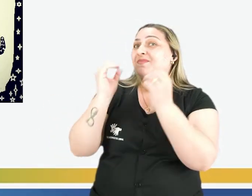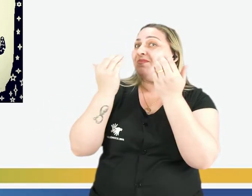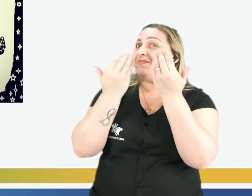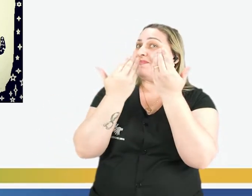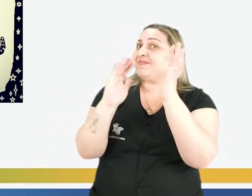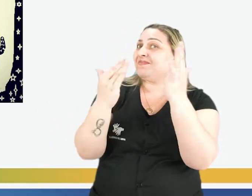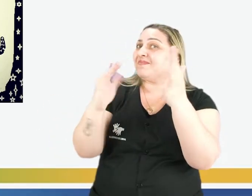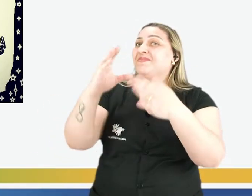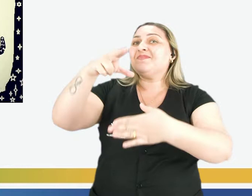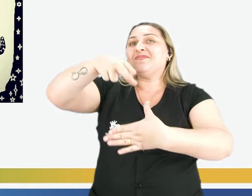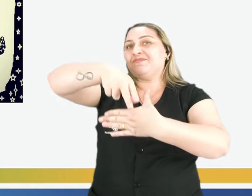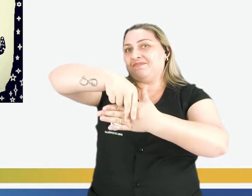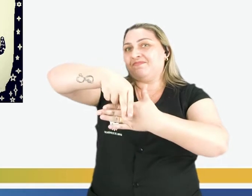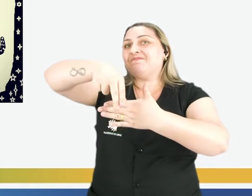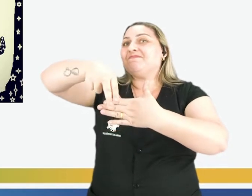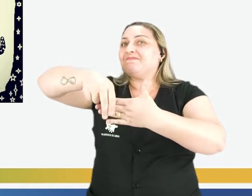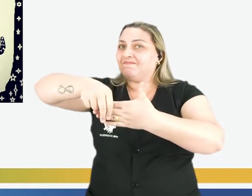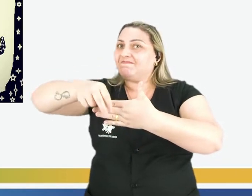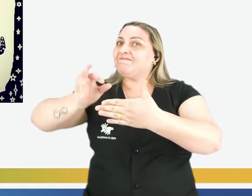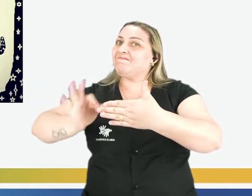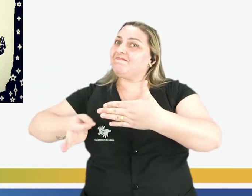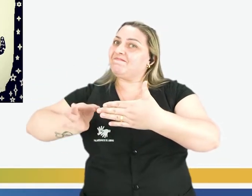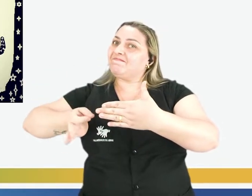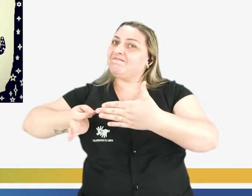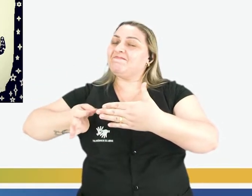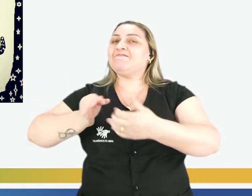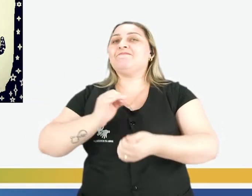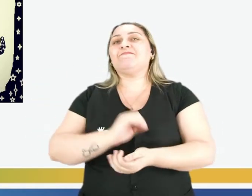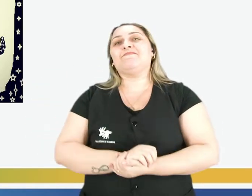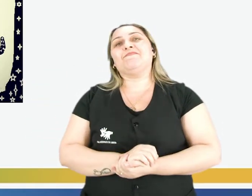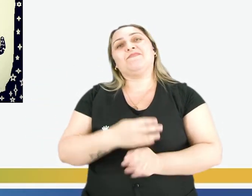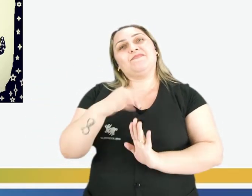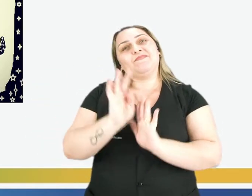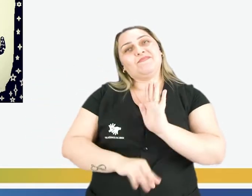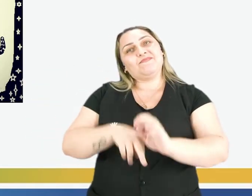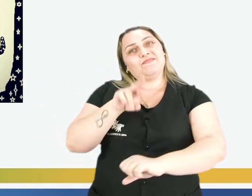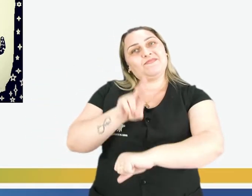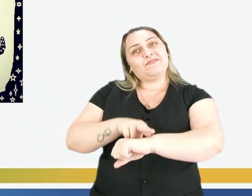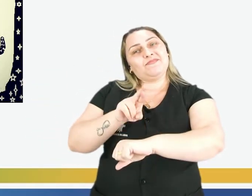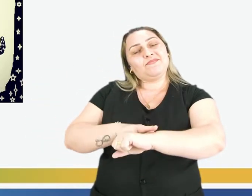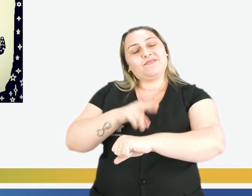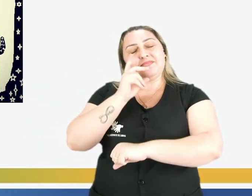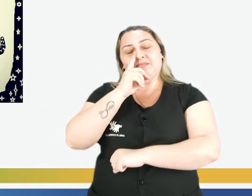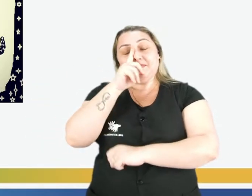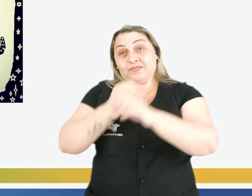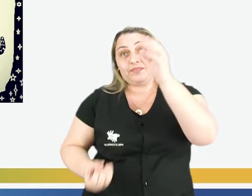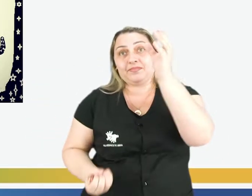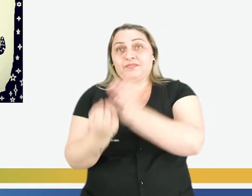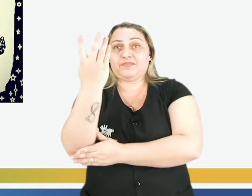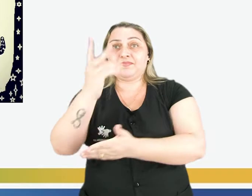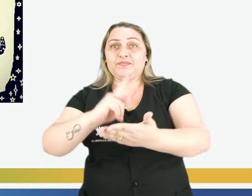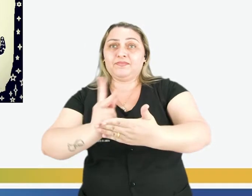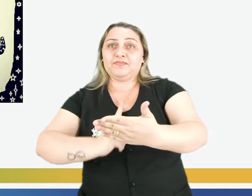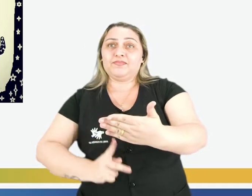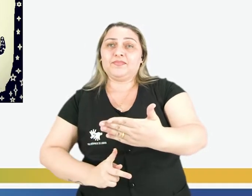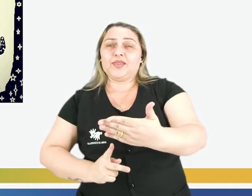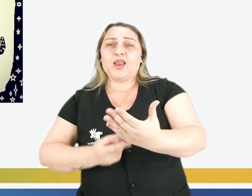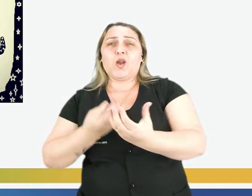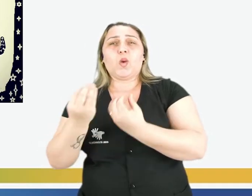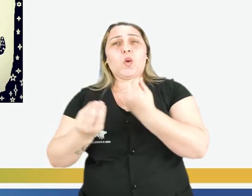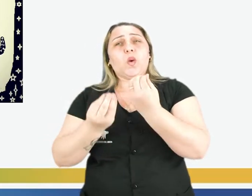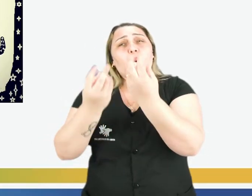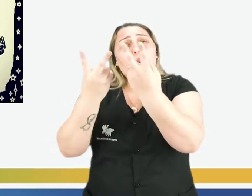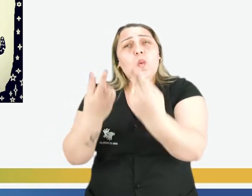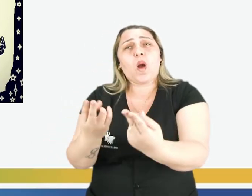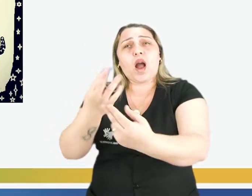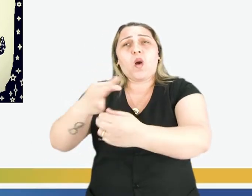Muito bem, é um cordel, né? É um texto ritmado, ó. Descobri a poesia. Como a